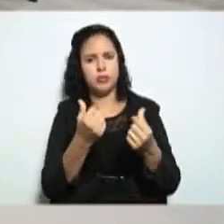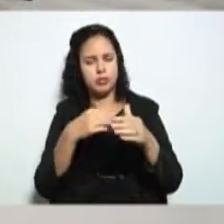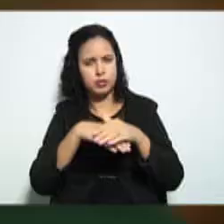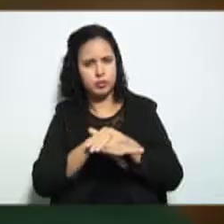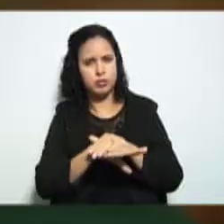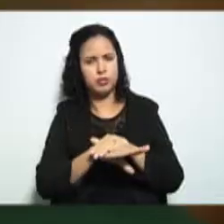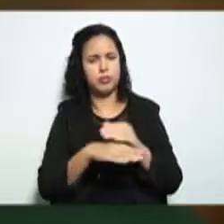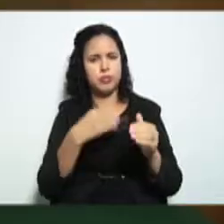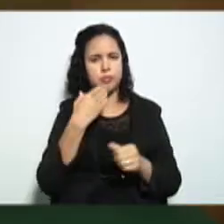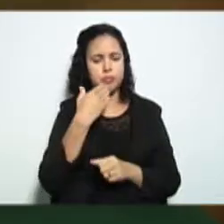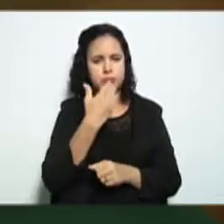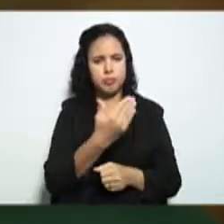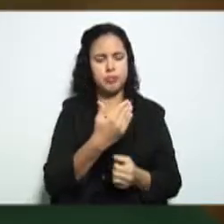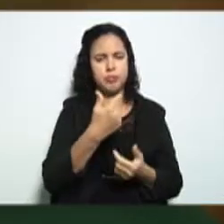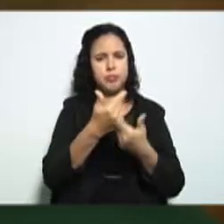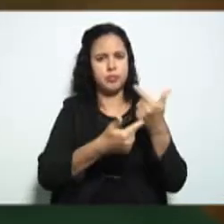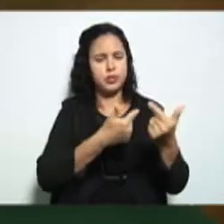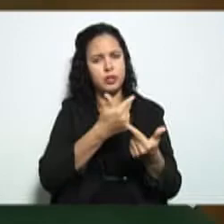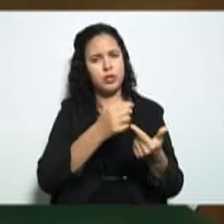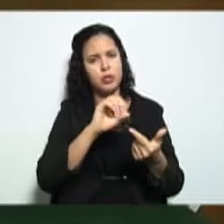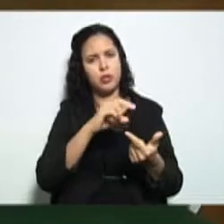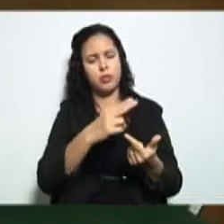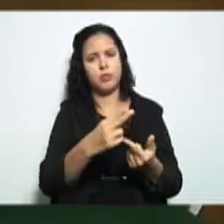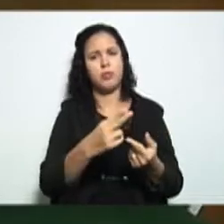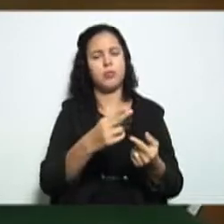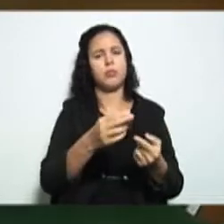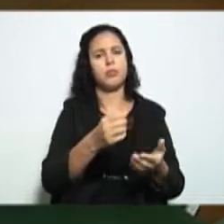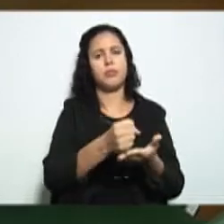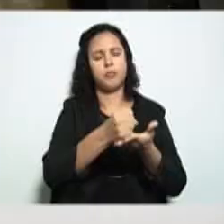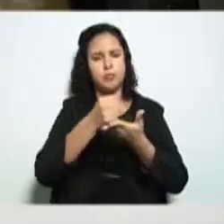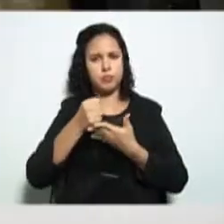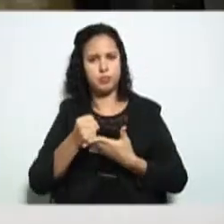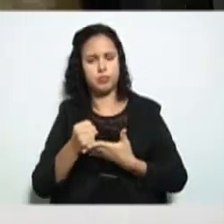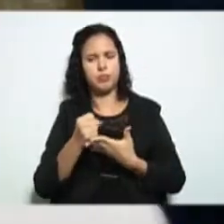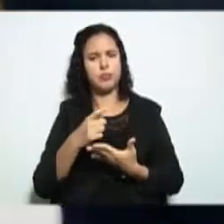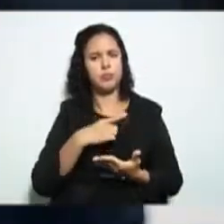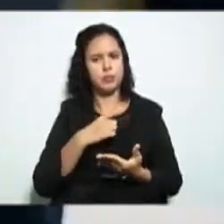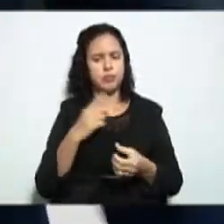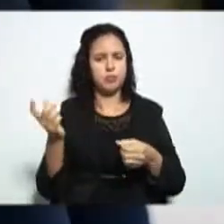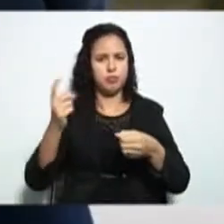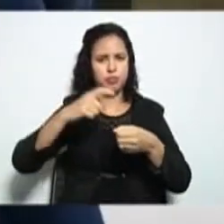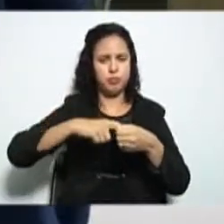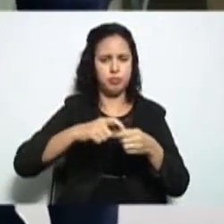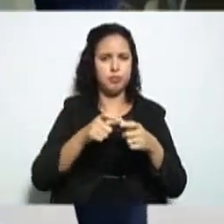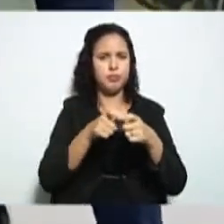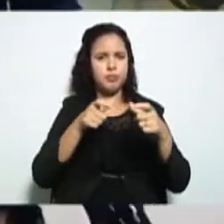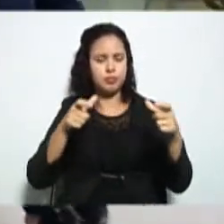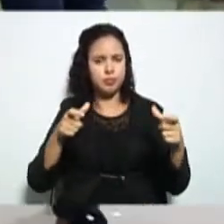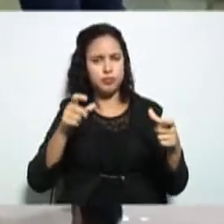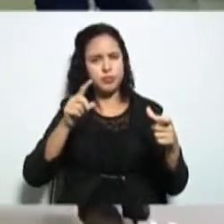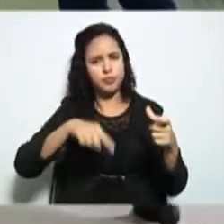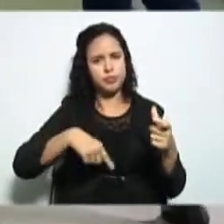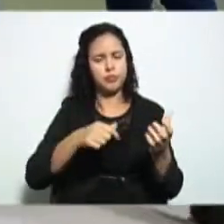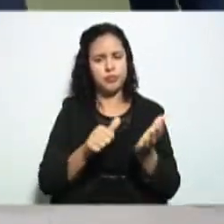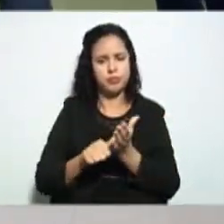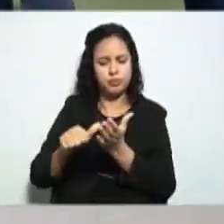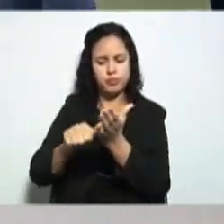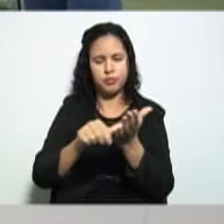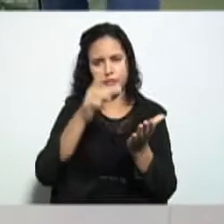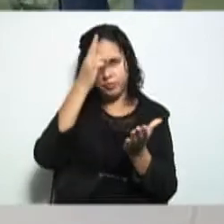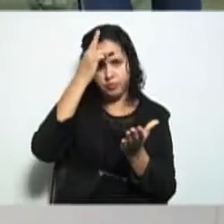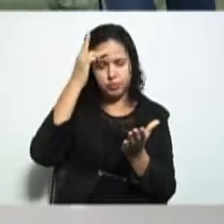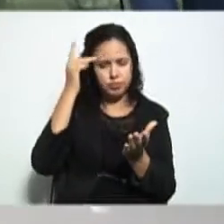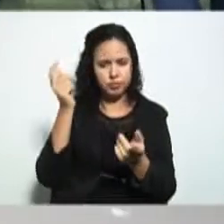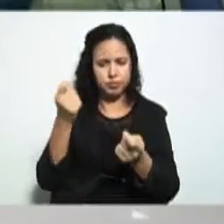trabalhos, né, e assistência da parte financeira, ele vai ter um retorno maior. Uma associação entre pessoas que buscam administrar